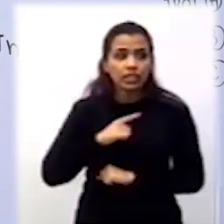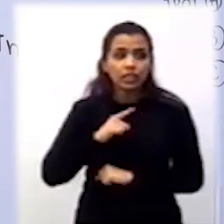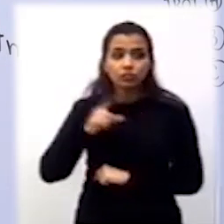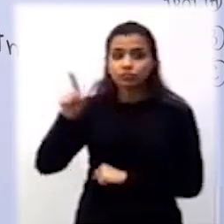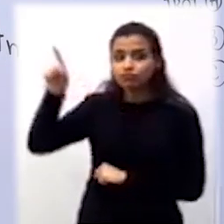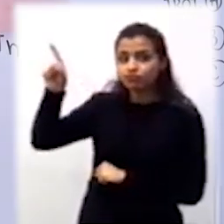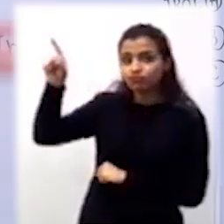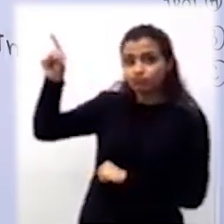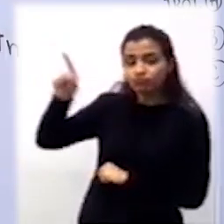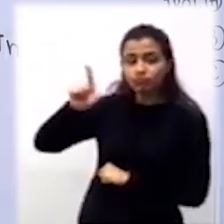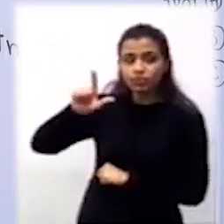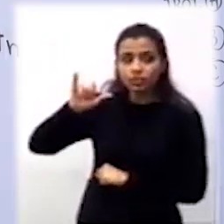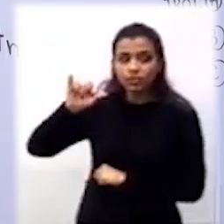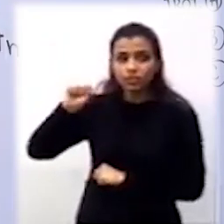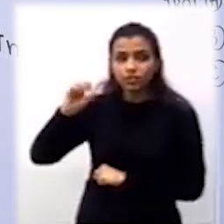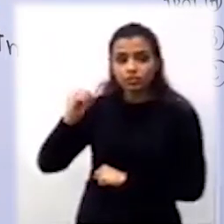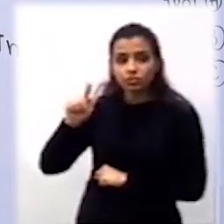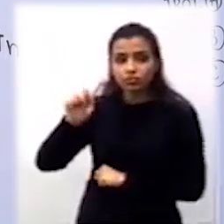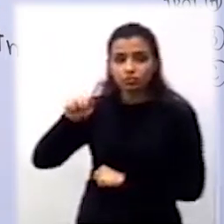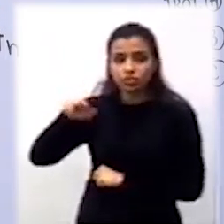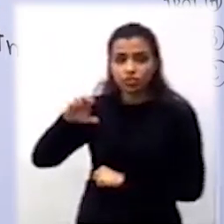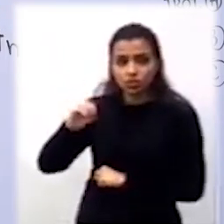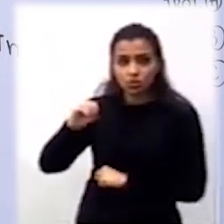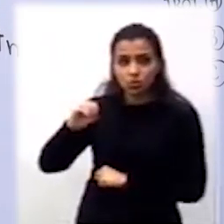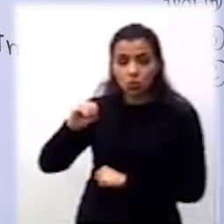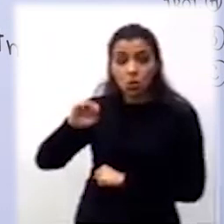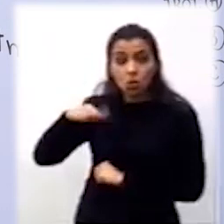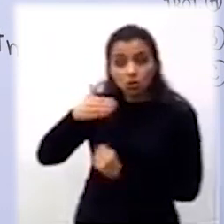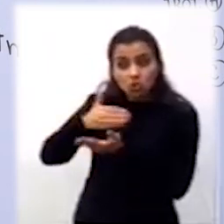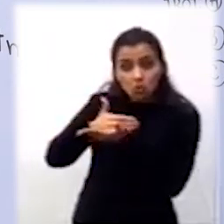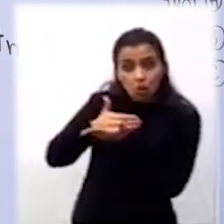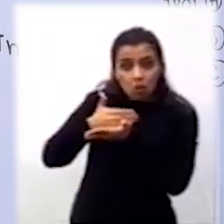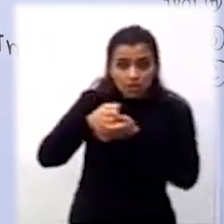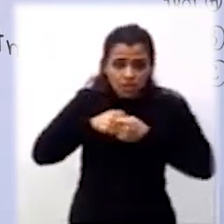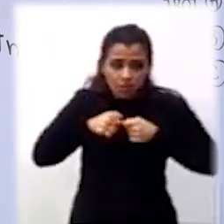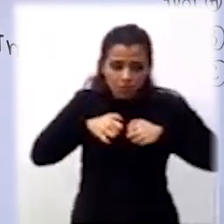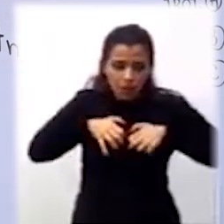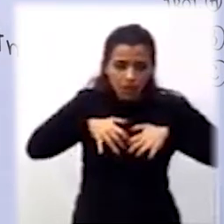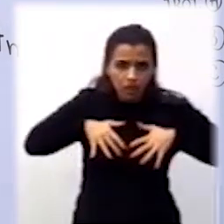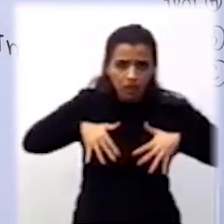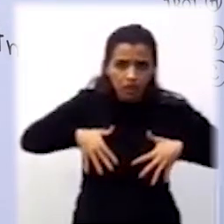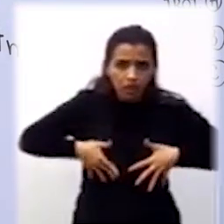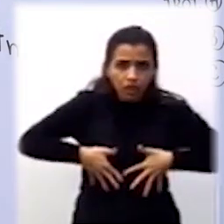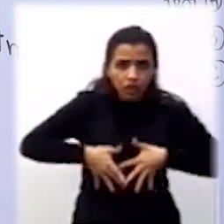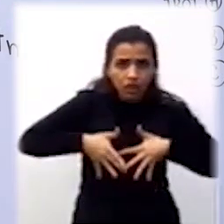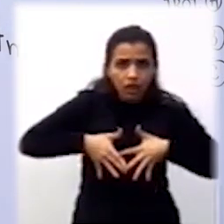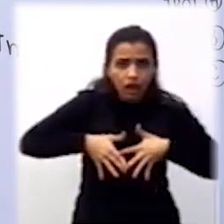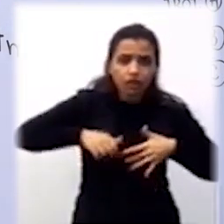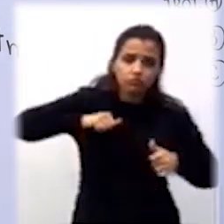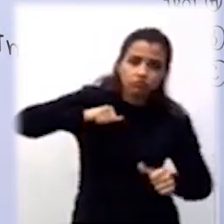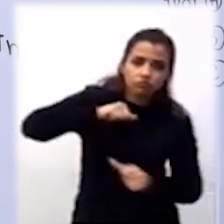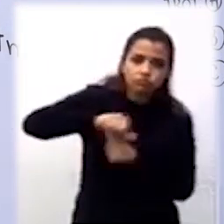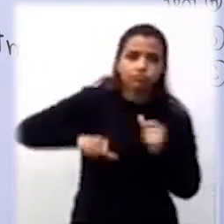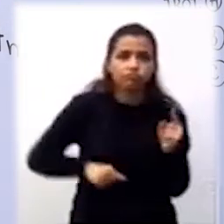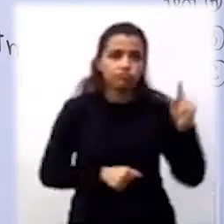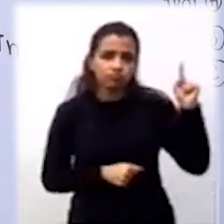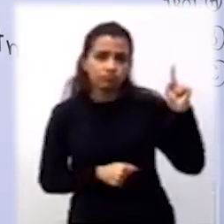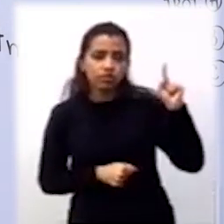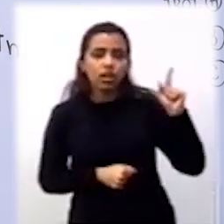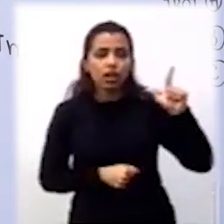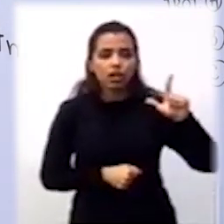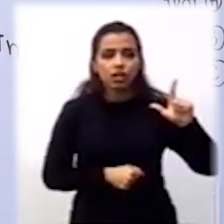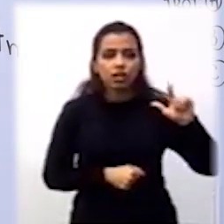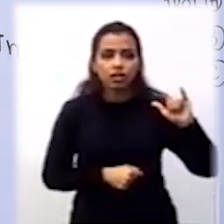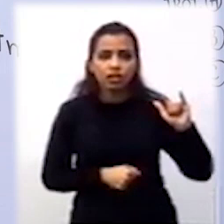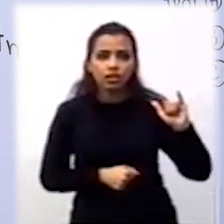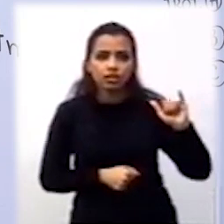quer começar a se replicar, começar a invadir outras células do teu corpo, por indução, ele vai para uma lise que a gente chama de